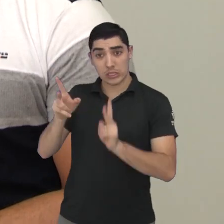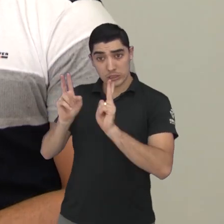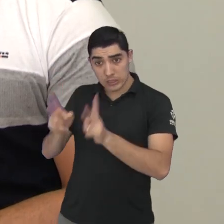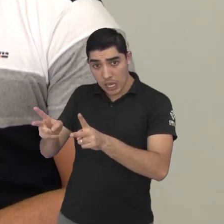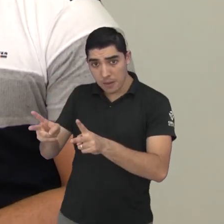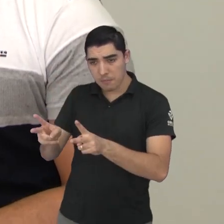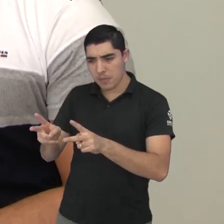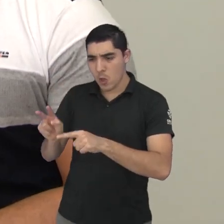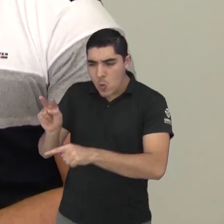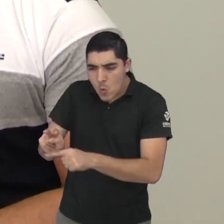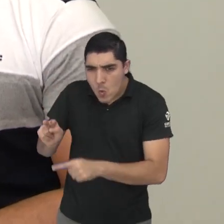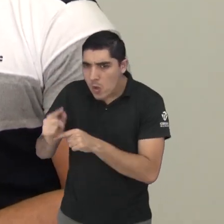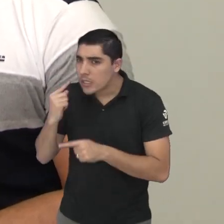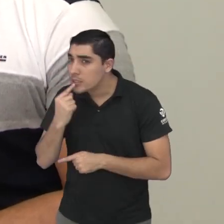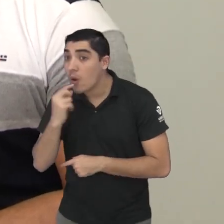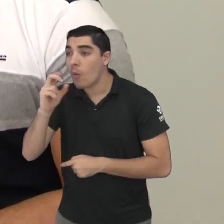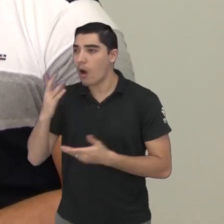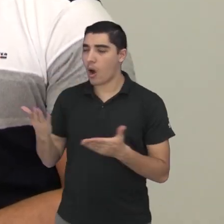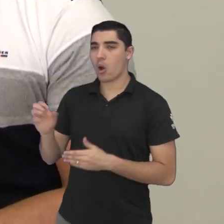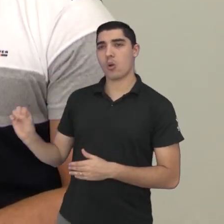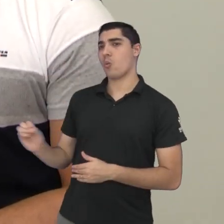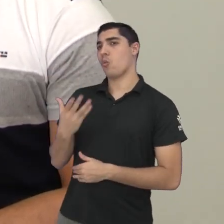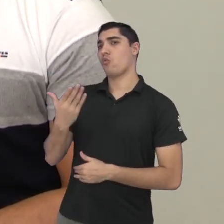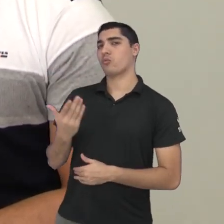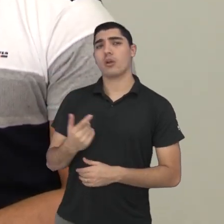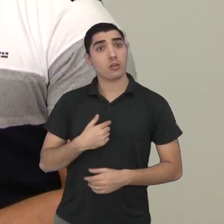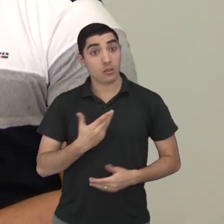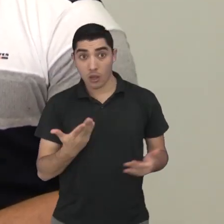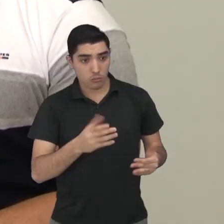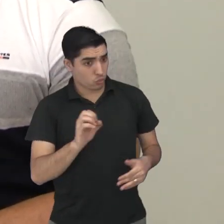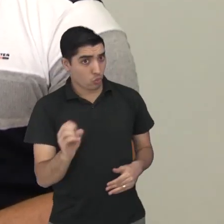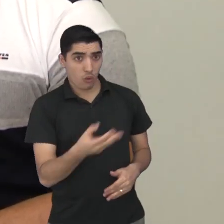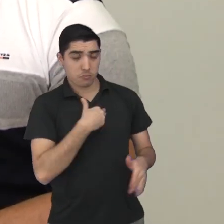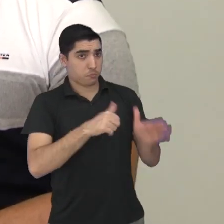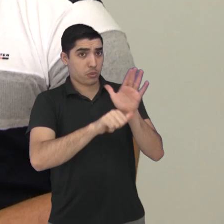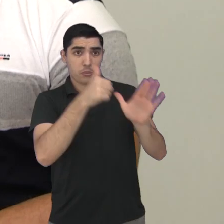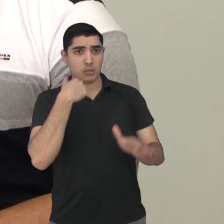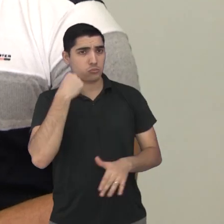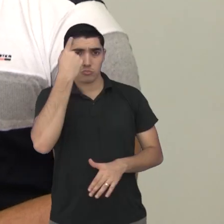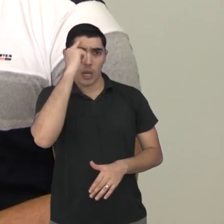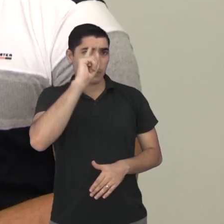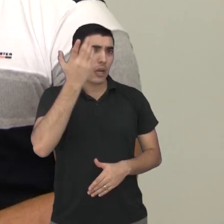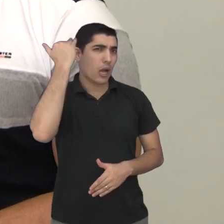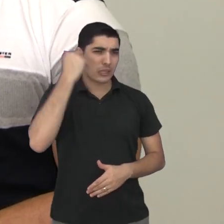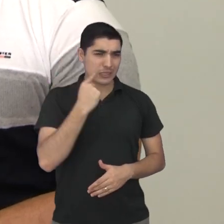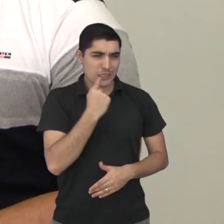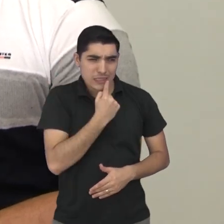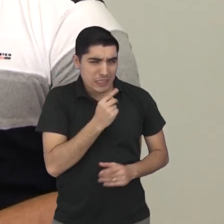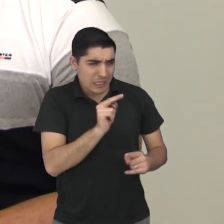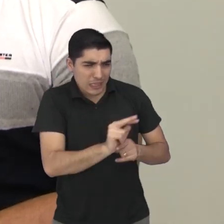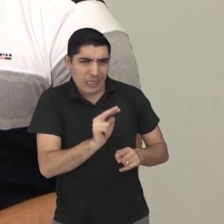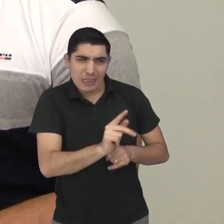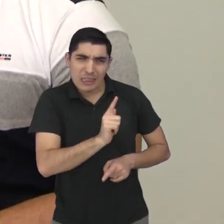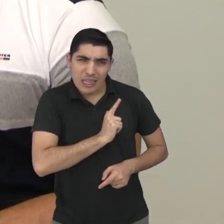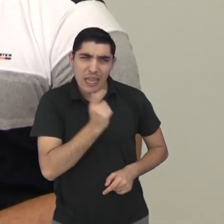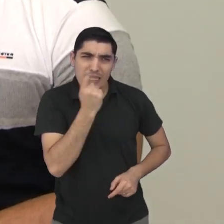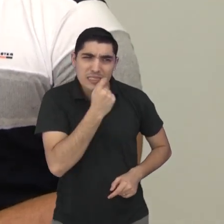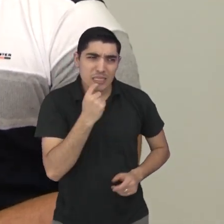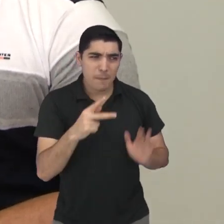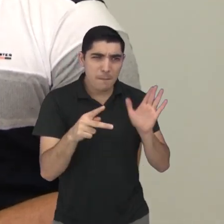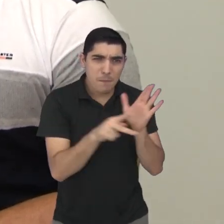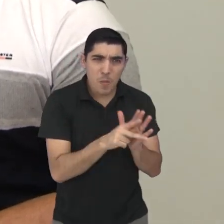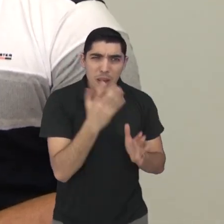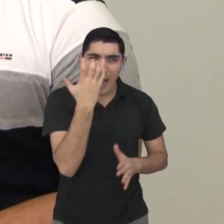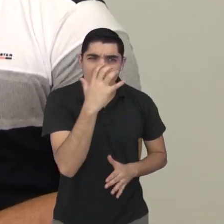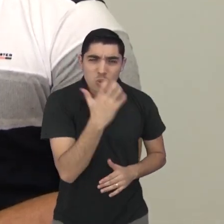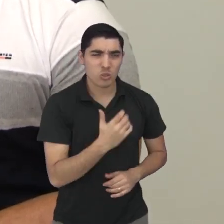preocupação com os dentes ou uma coisa mais recente? De jeito nenhum, super recente. A gente nem sabia que existia odonto para cachorro naquela